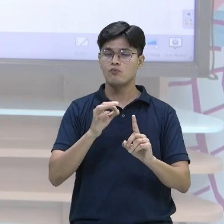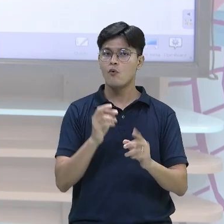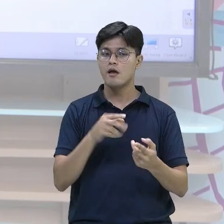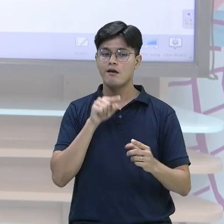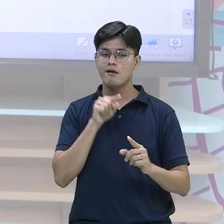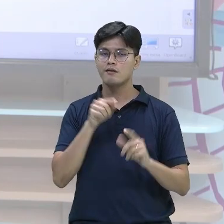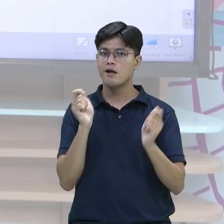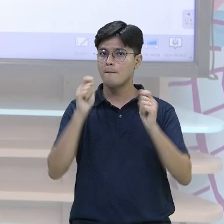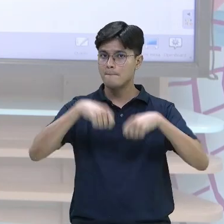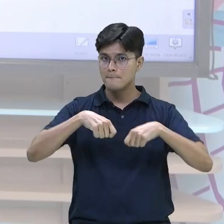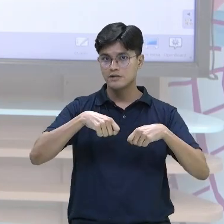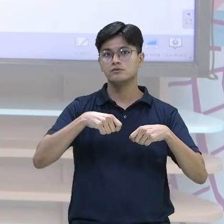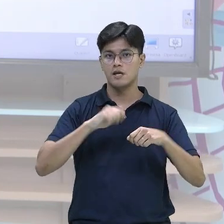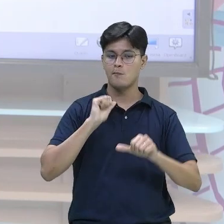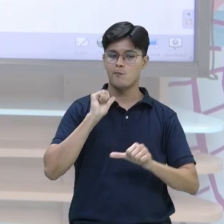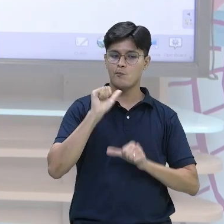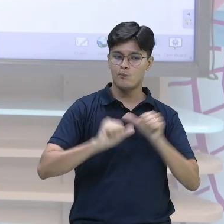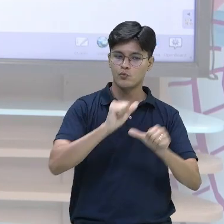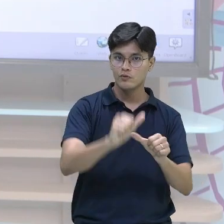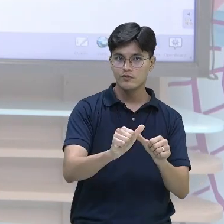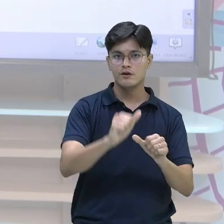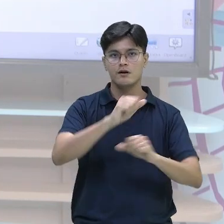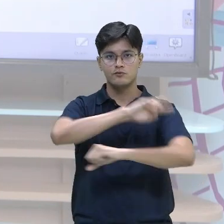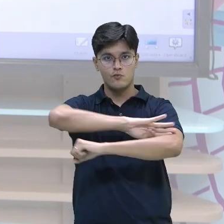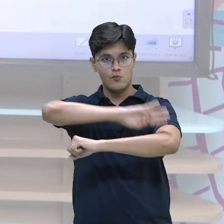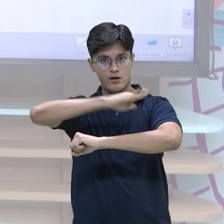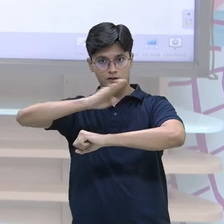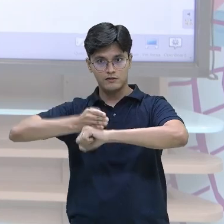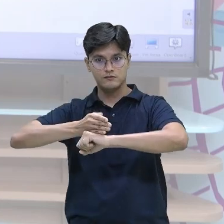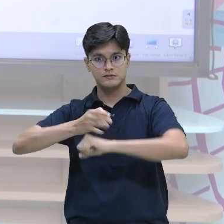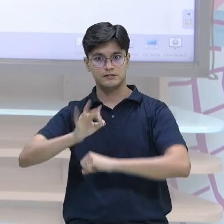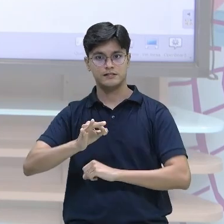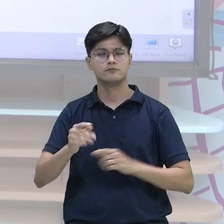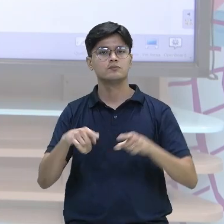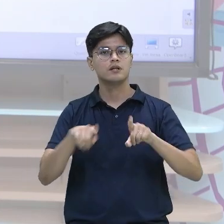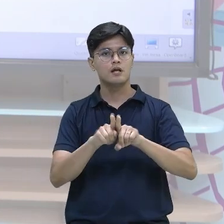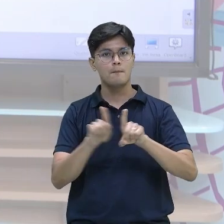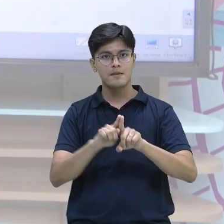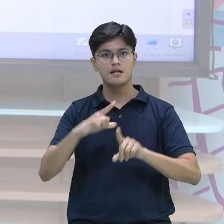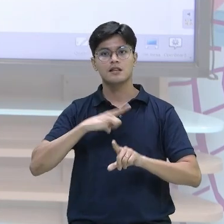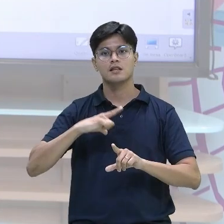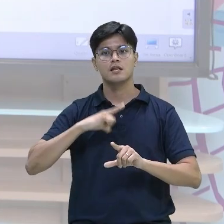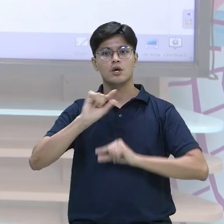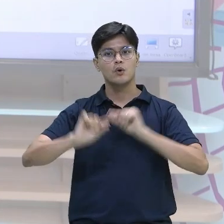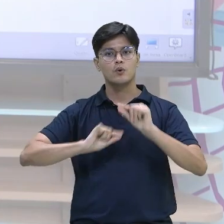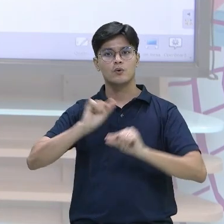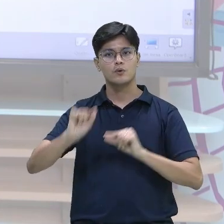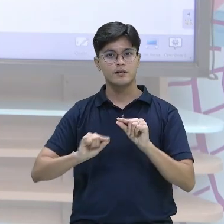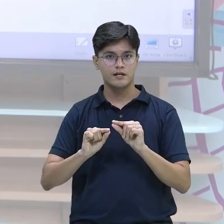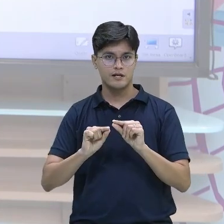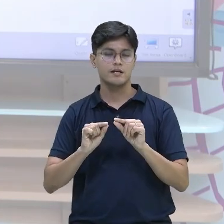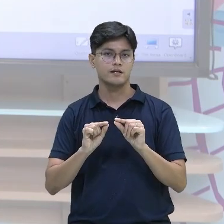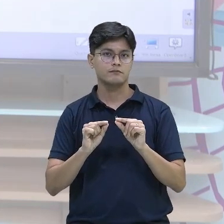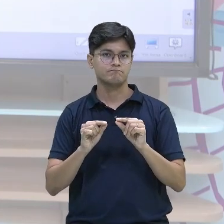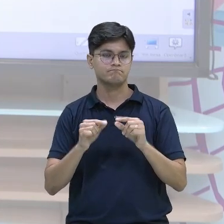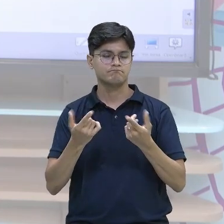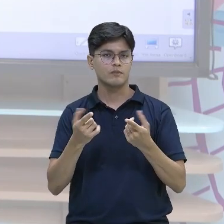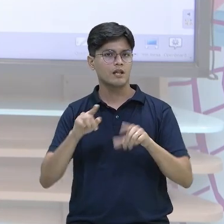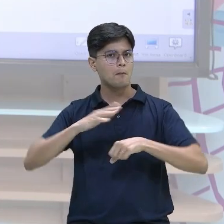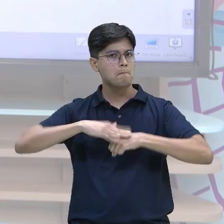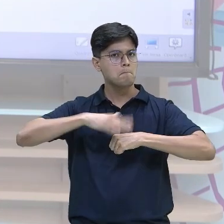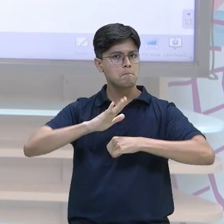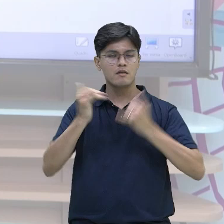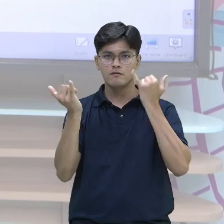por modelar o relevo, certo? E aí nós temos também dessas informações, né, que eu falei para vocês, por que